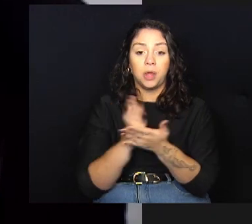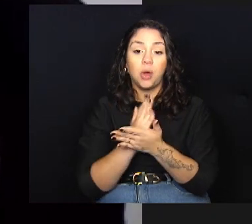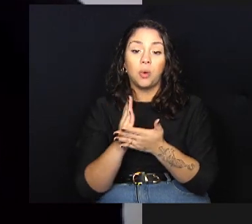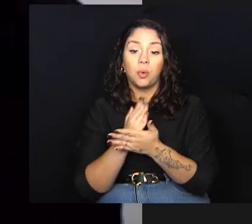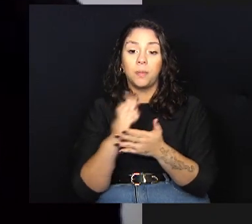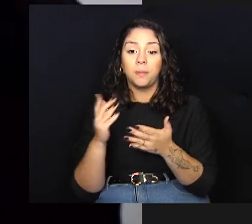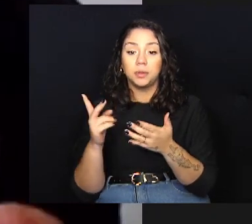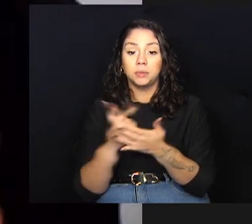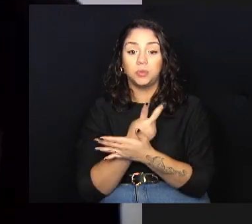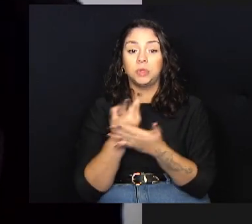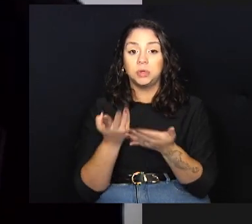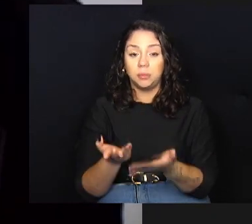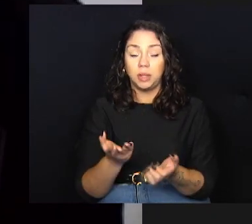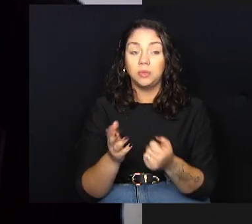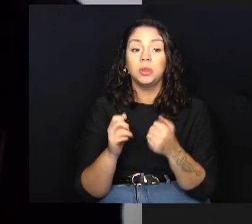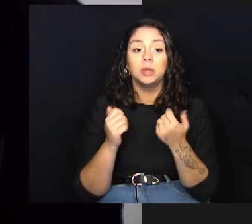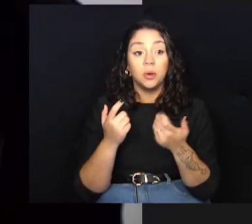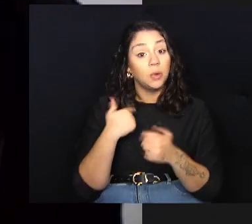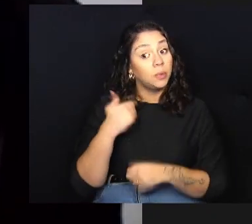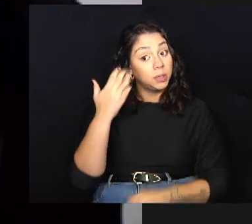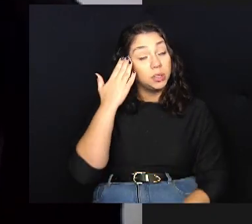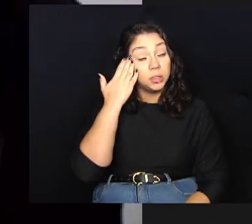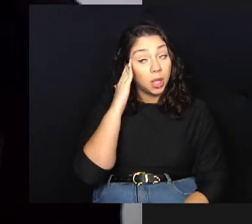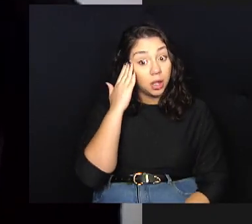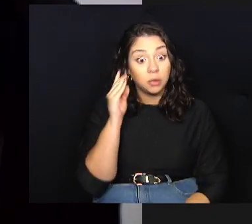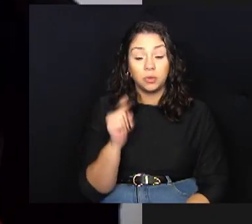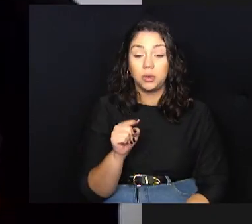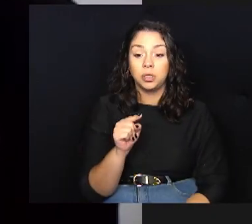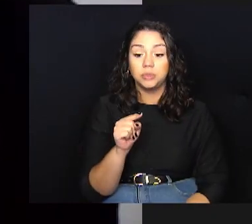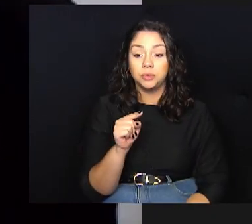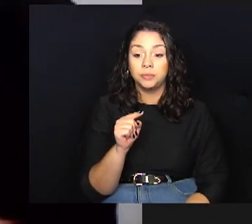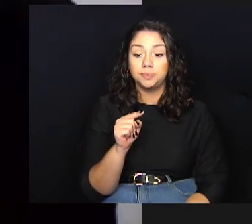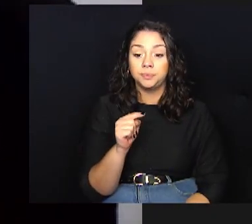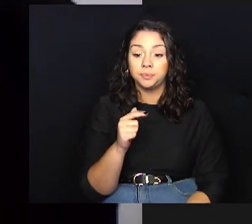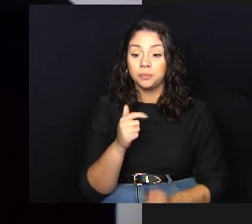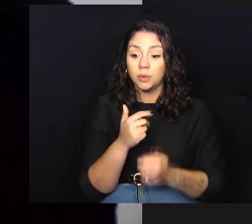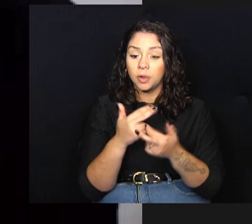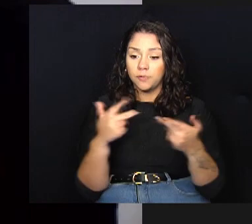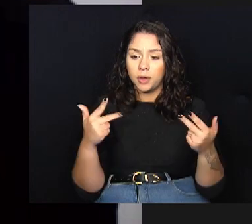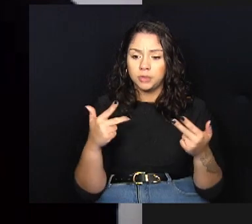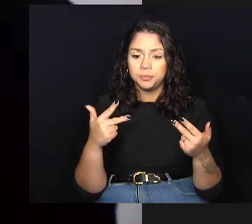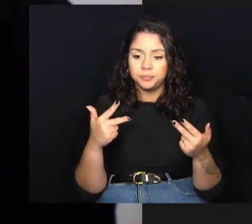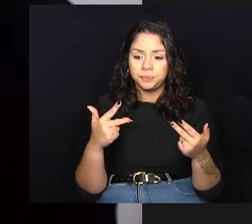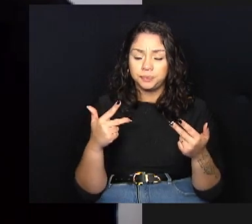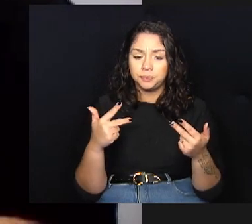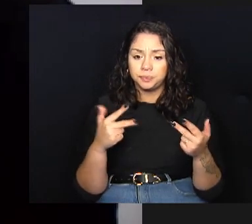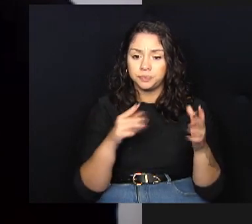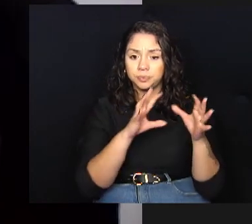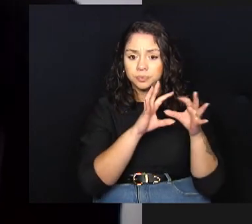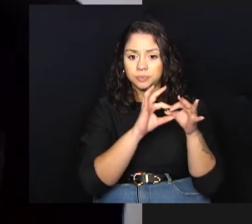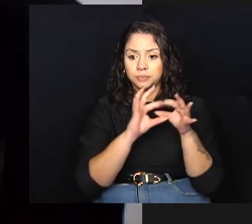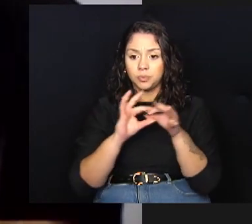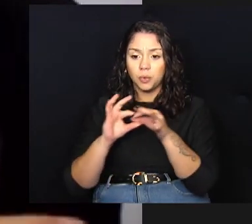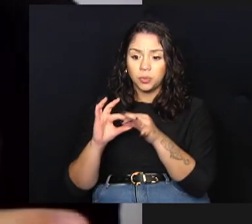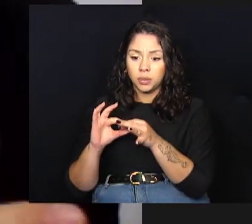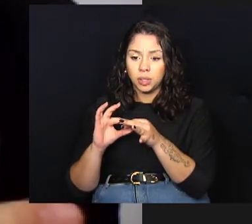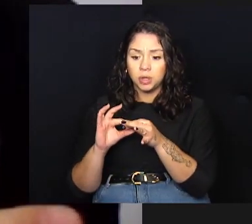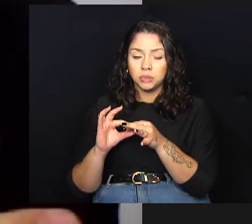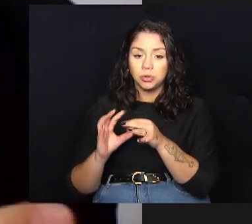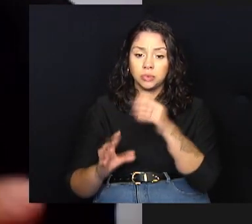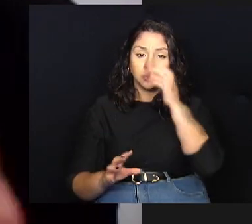situação né então eu entendo aí que diversas diversos contextos né